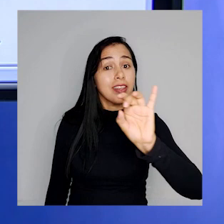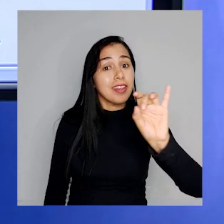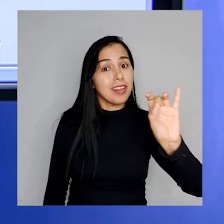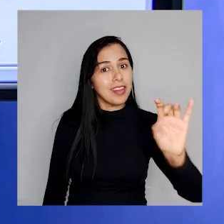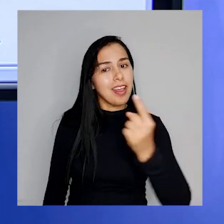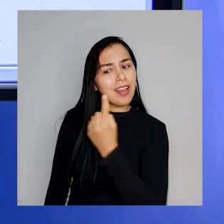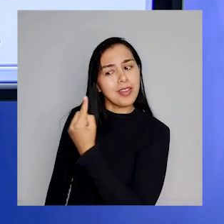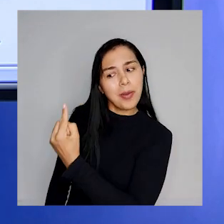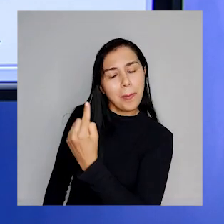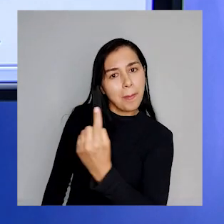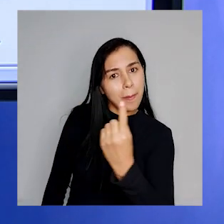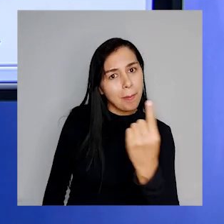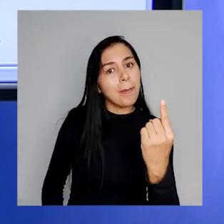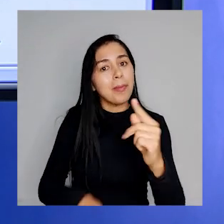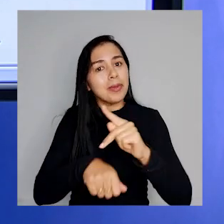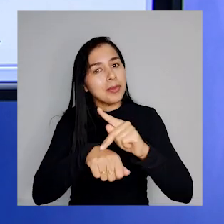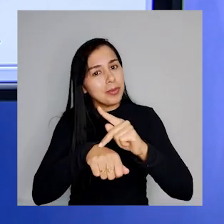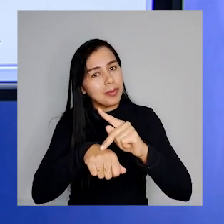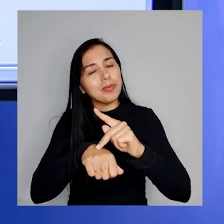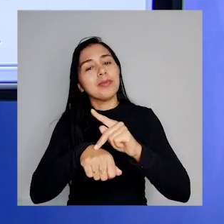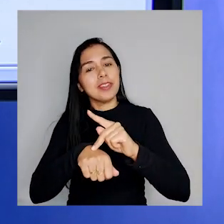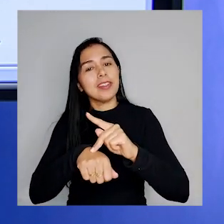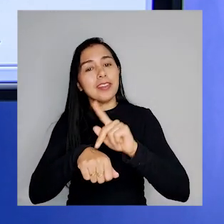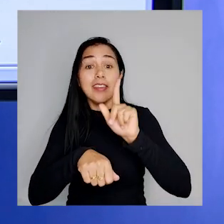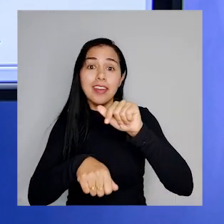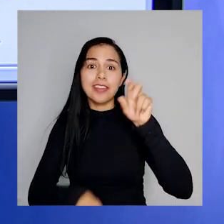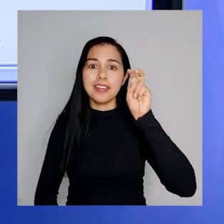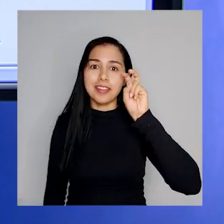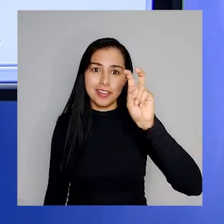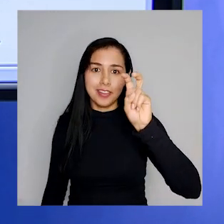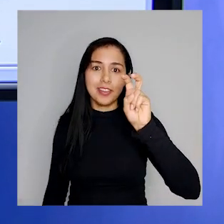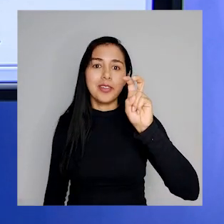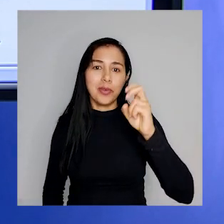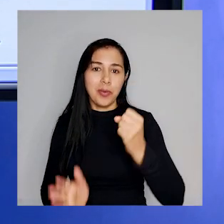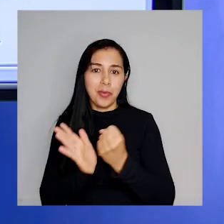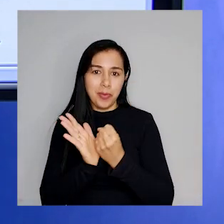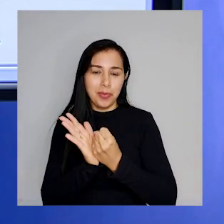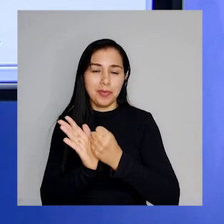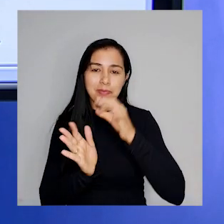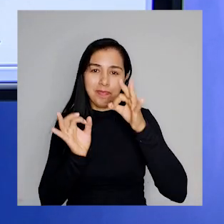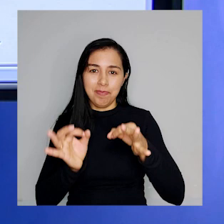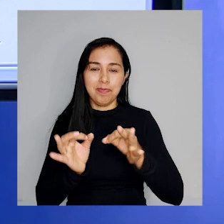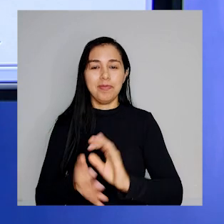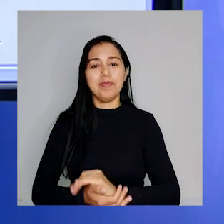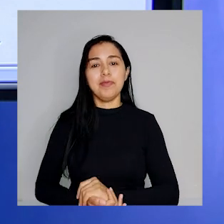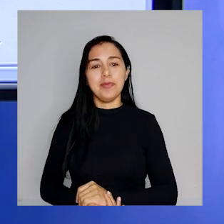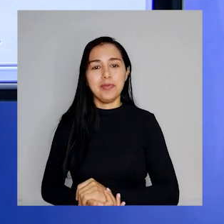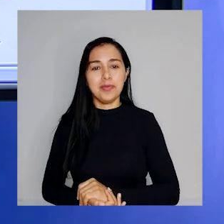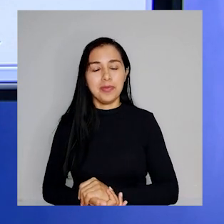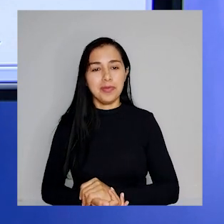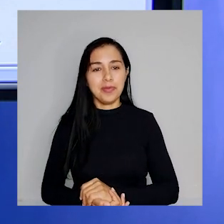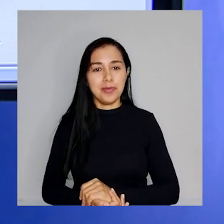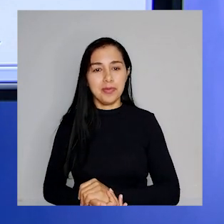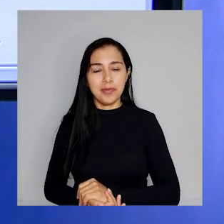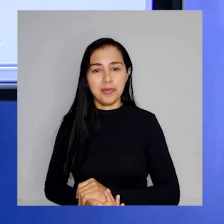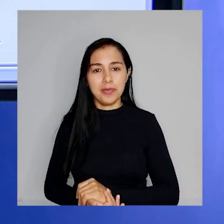que cada pino preto é equivalente a 5 pontos, certo?